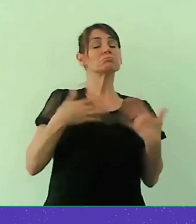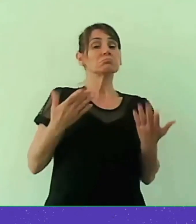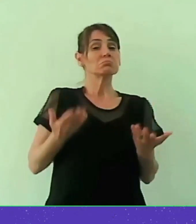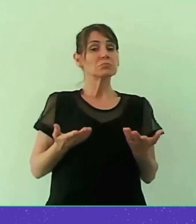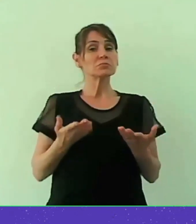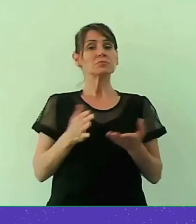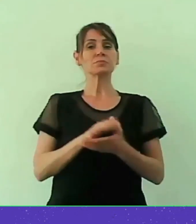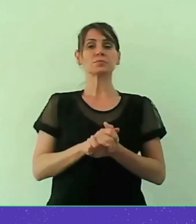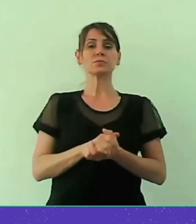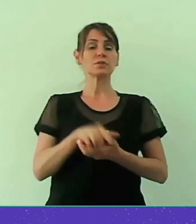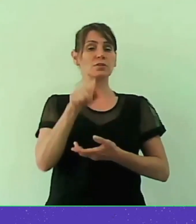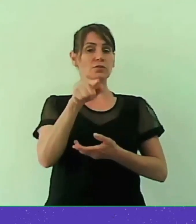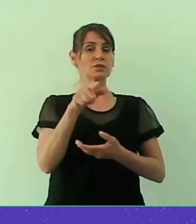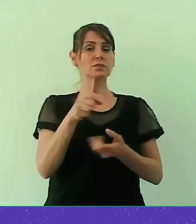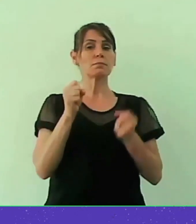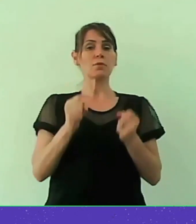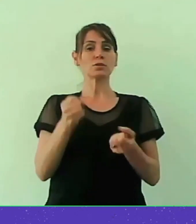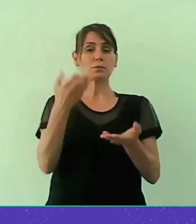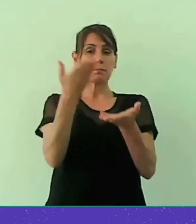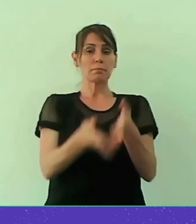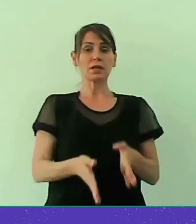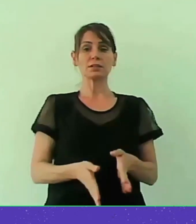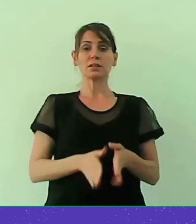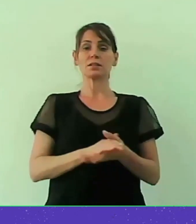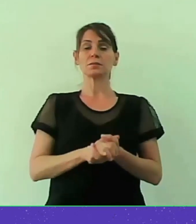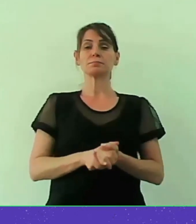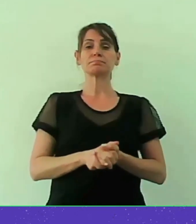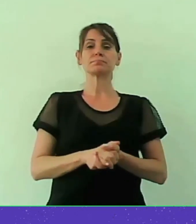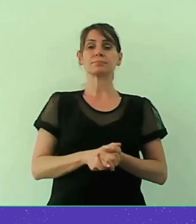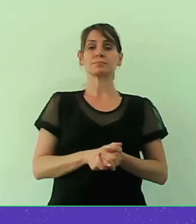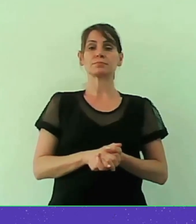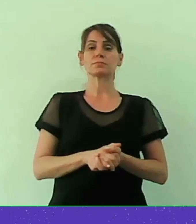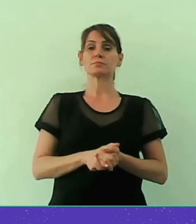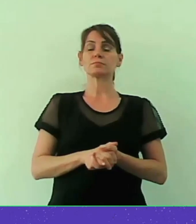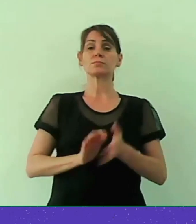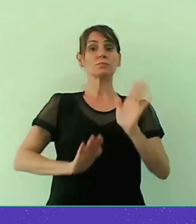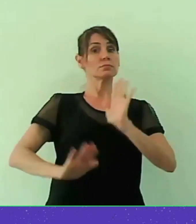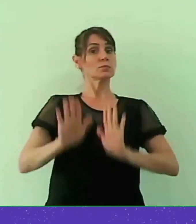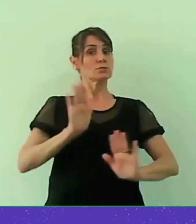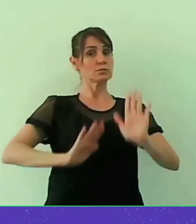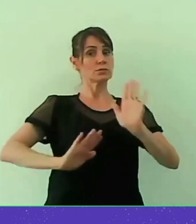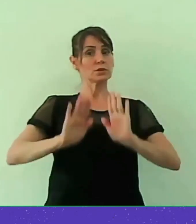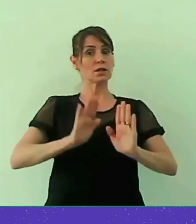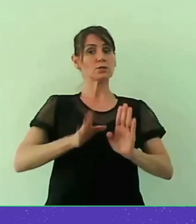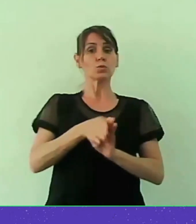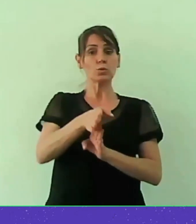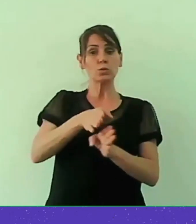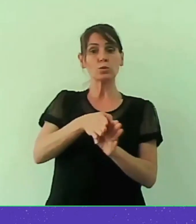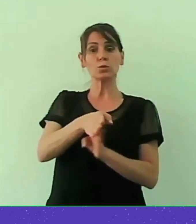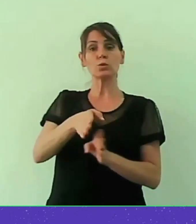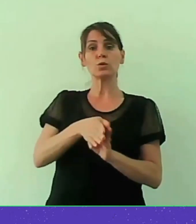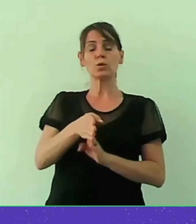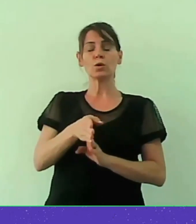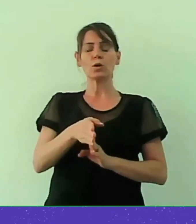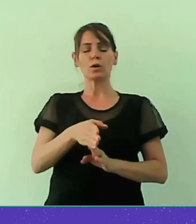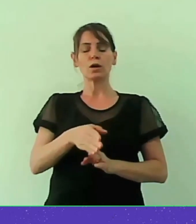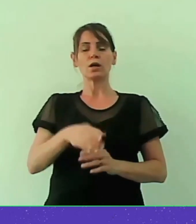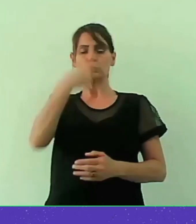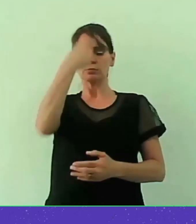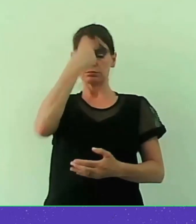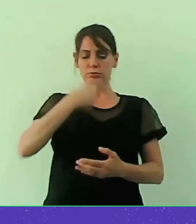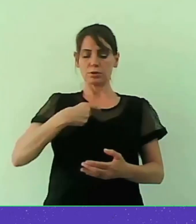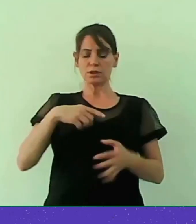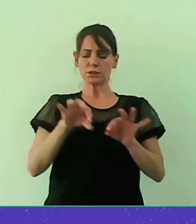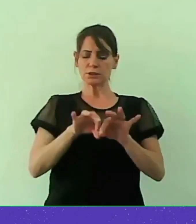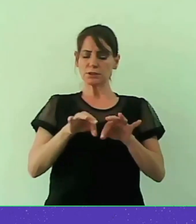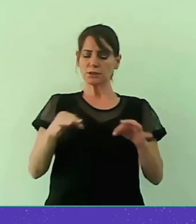você pode perder o trem da história. Por isso, irmãos, vamos continuar sendo humildes,